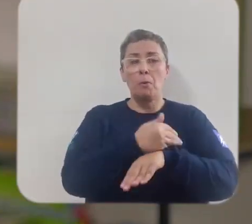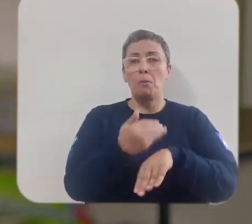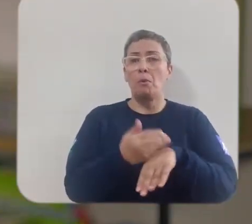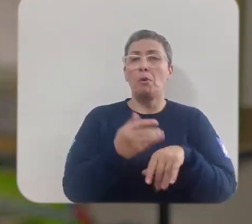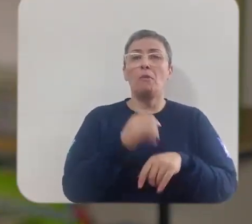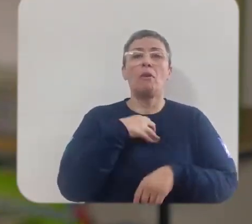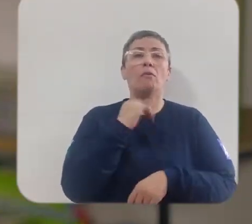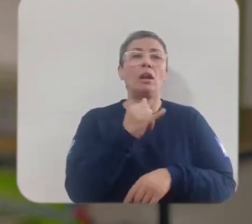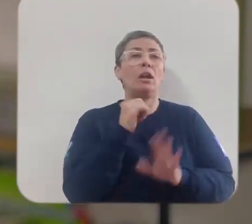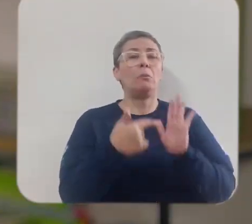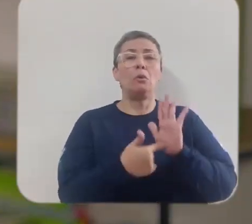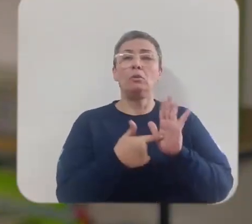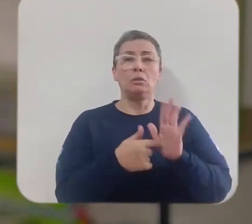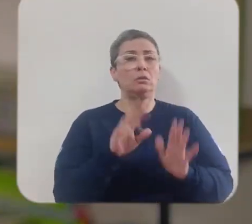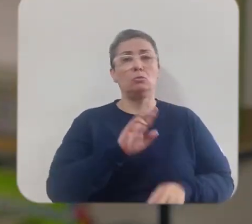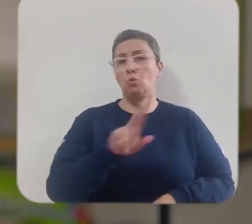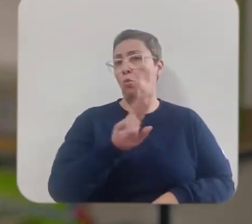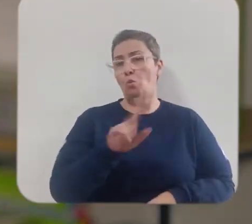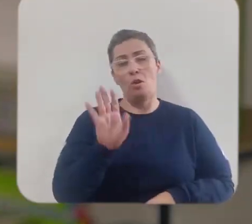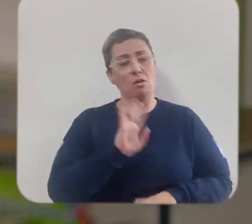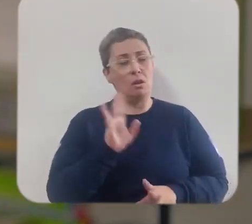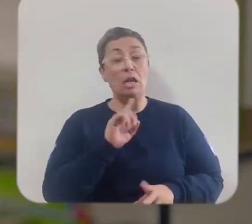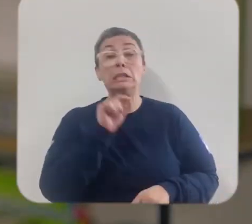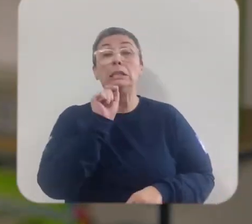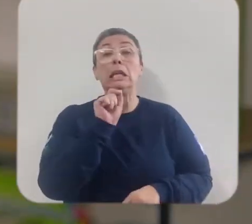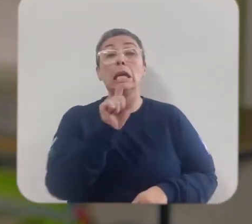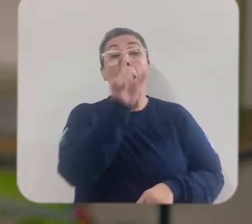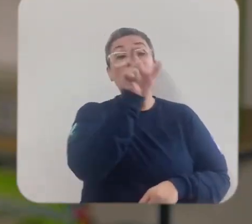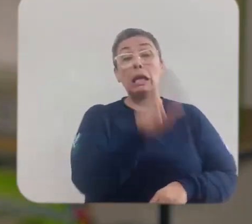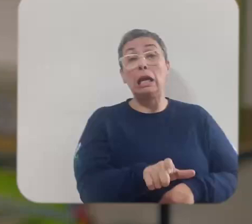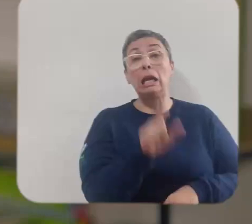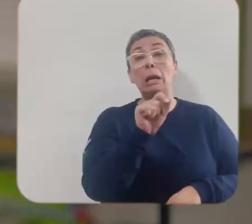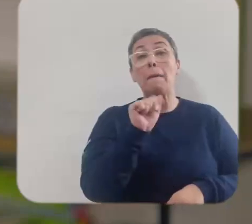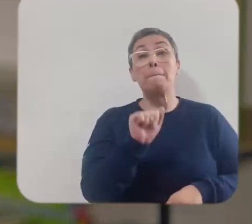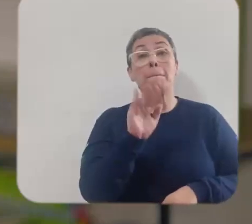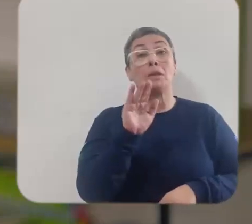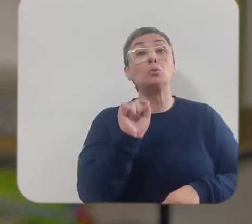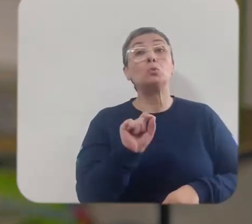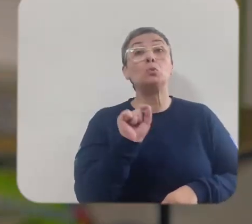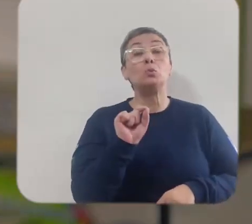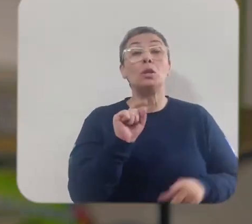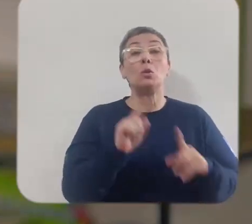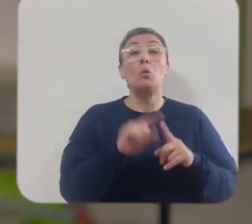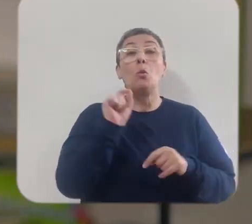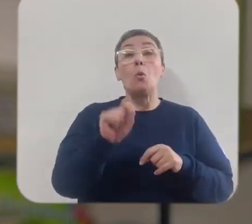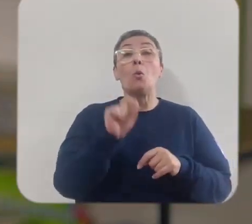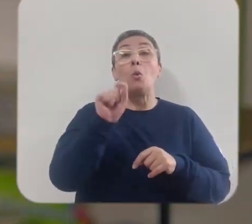a rotina e vou falando e mostrando. Não. Quem é este educando? E mais ainda,